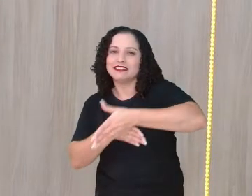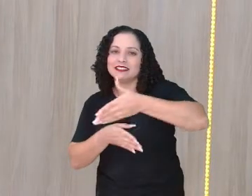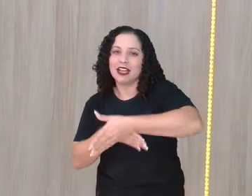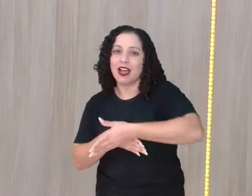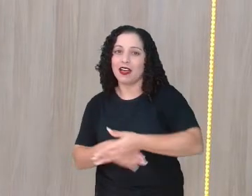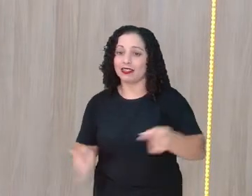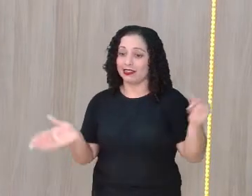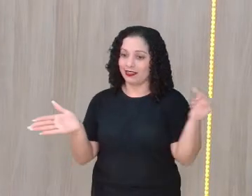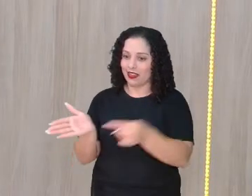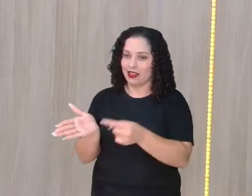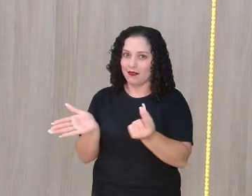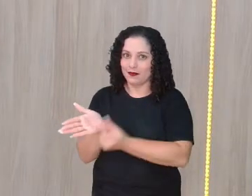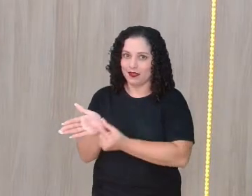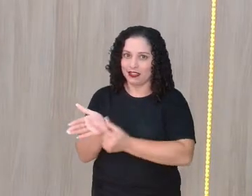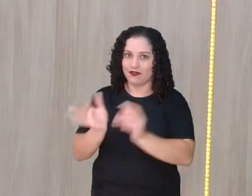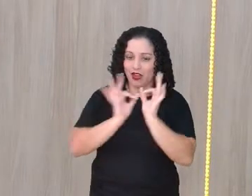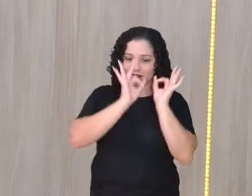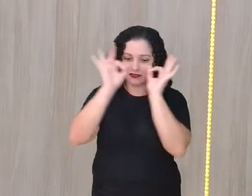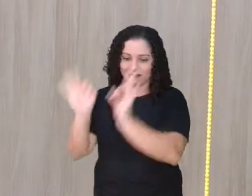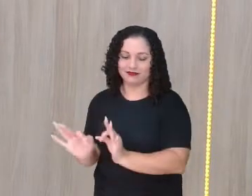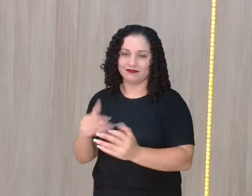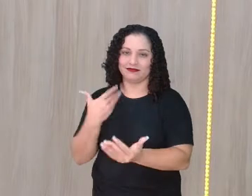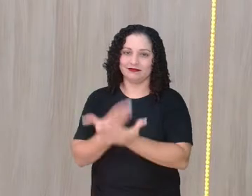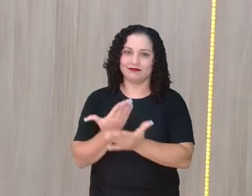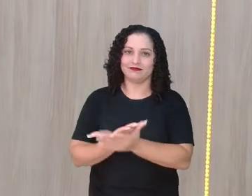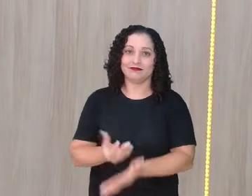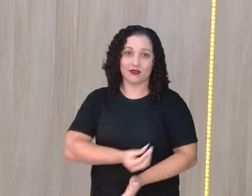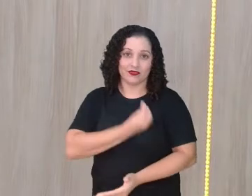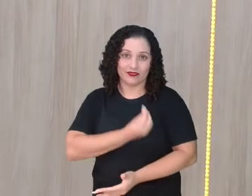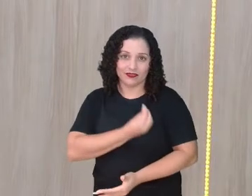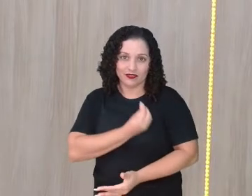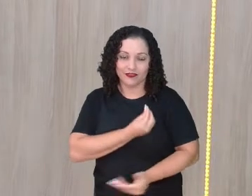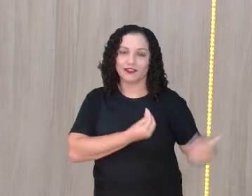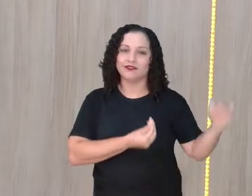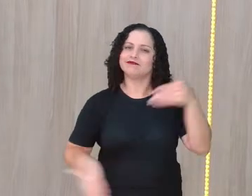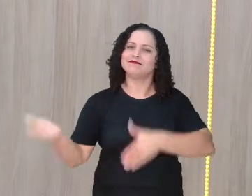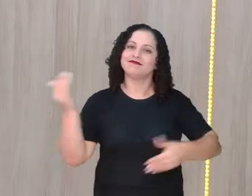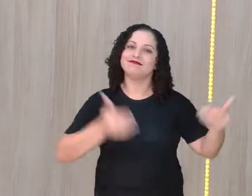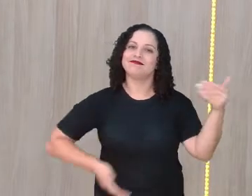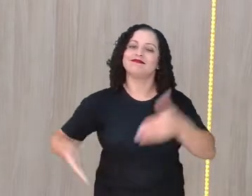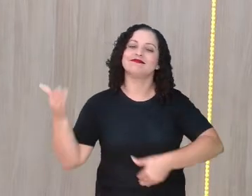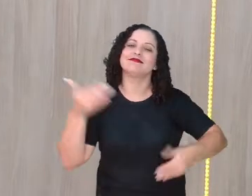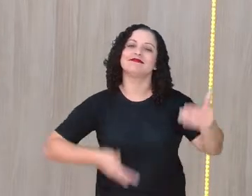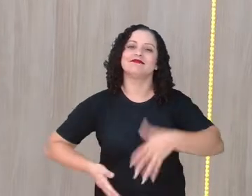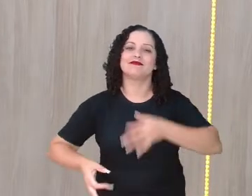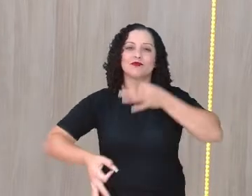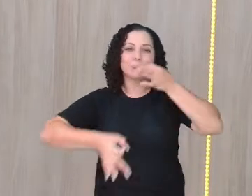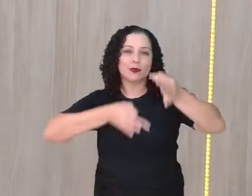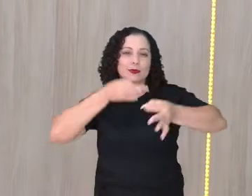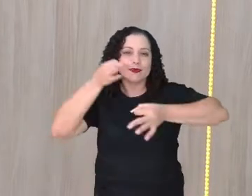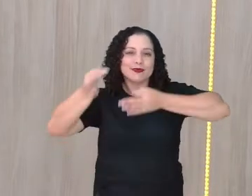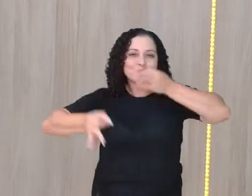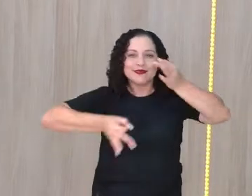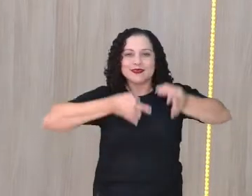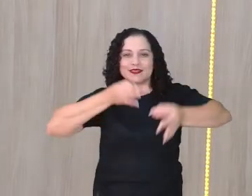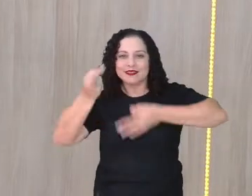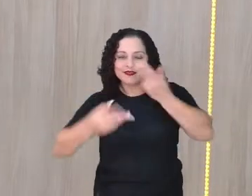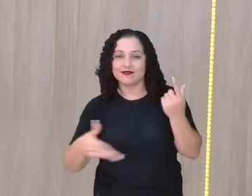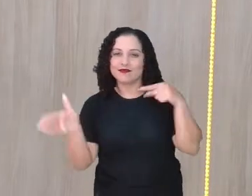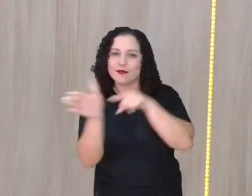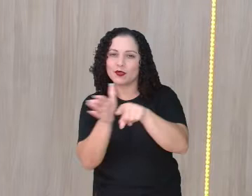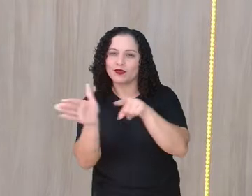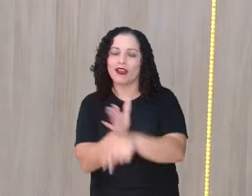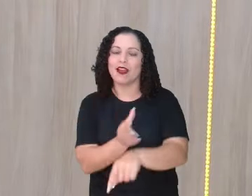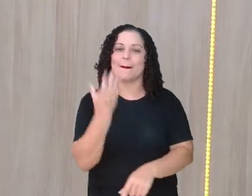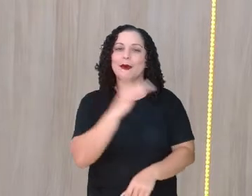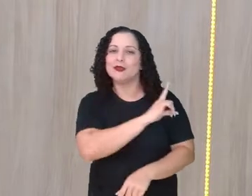você pode assistir a aula ao vivo, pode comentar, pode fazer perguntas, dar bom dia